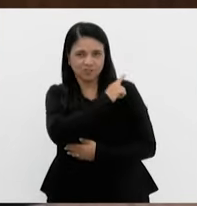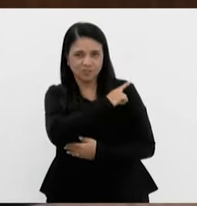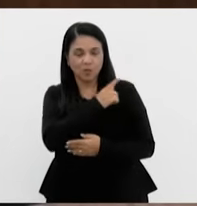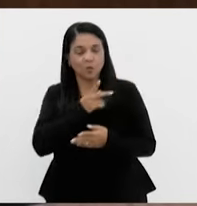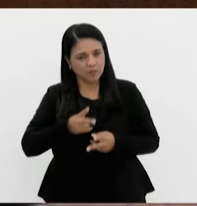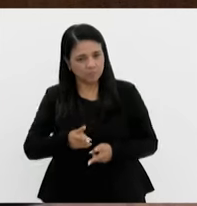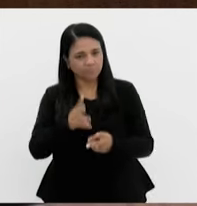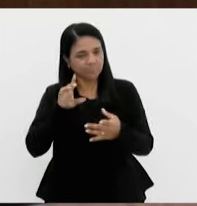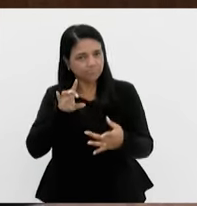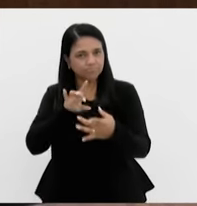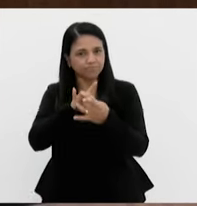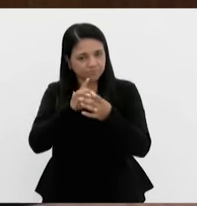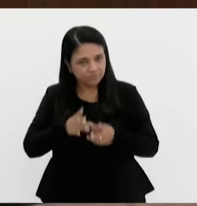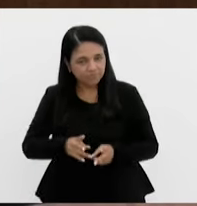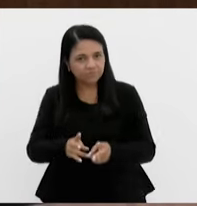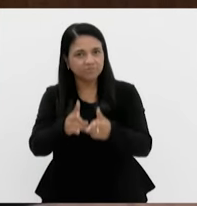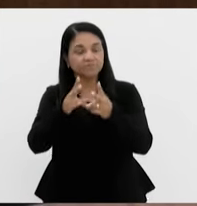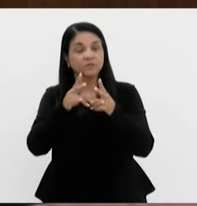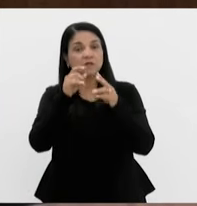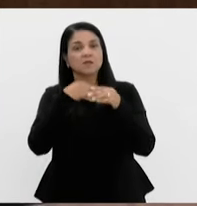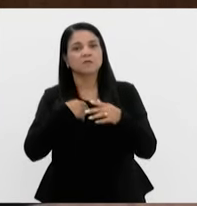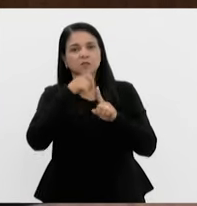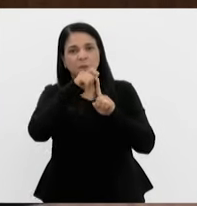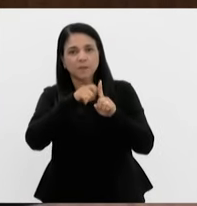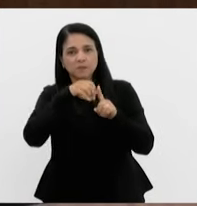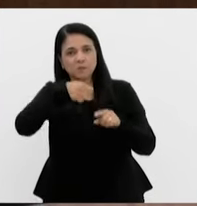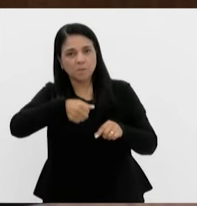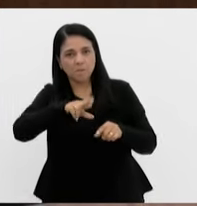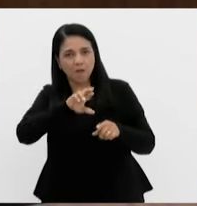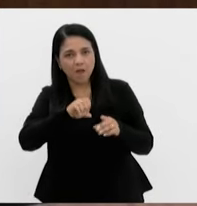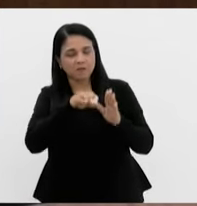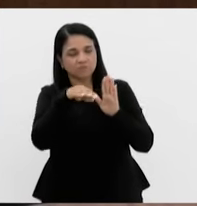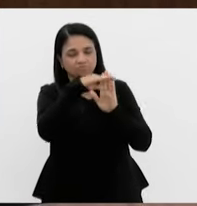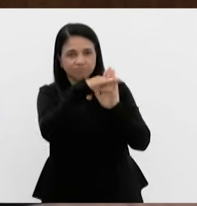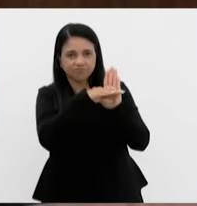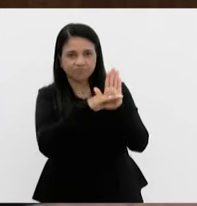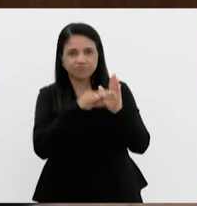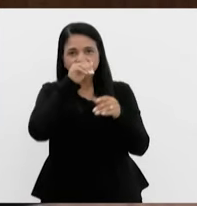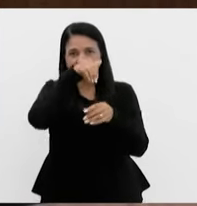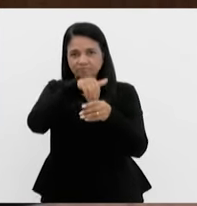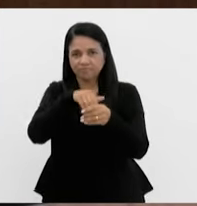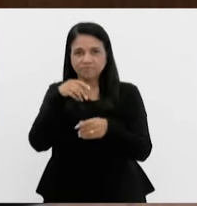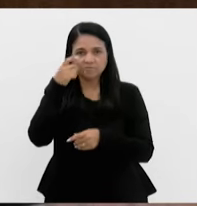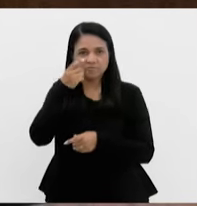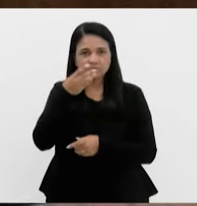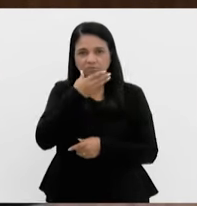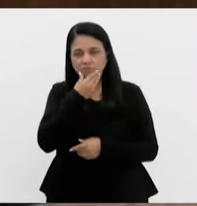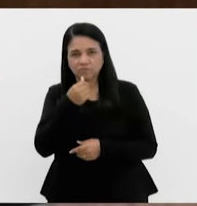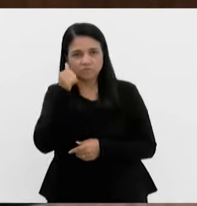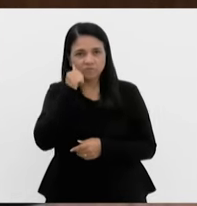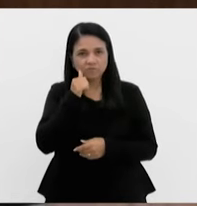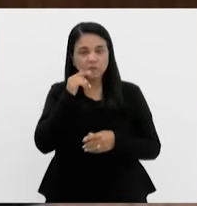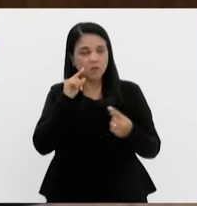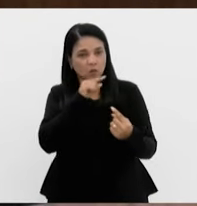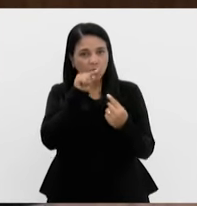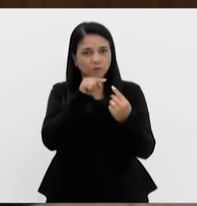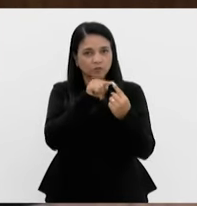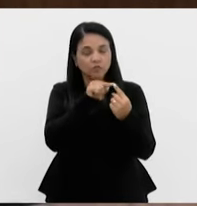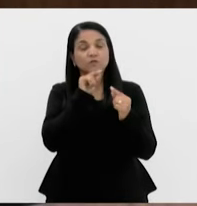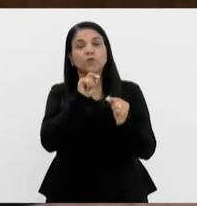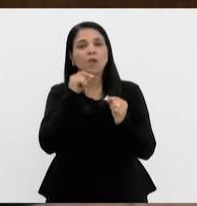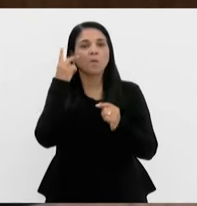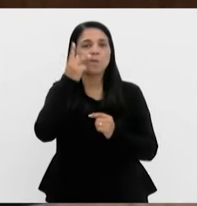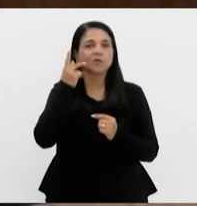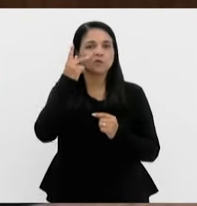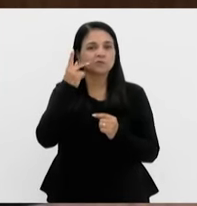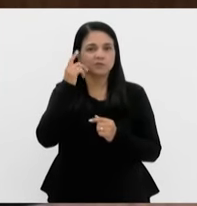gente está votando os projetos dos deputados e deputadas todos relacionadas à política para as mulheres Então eu